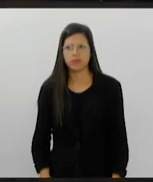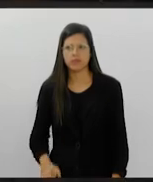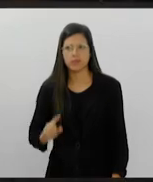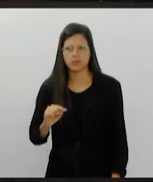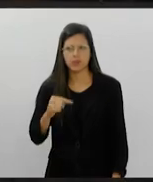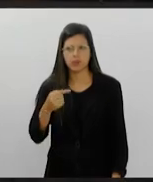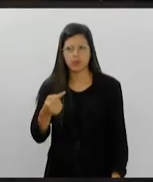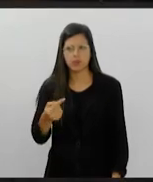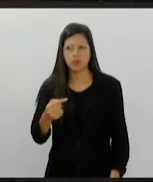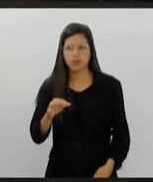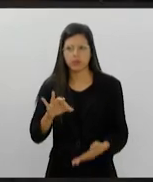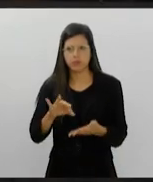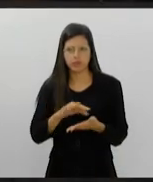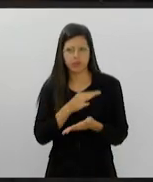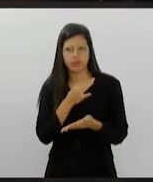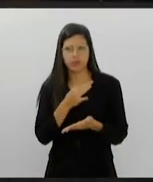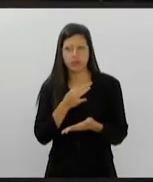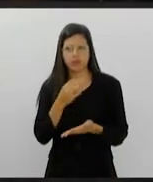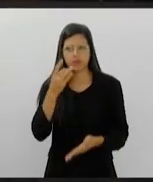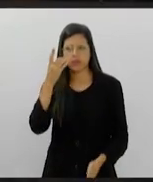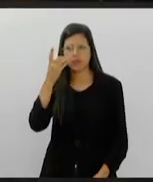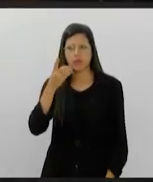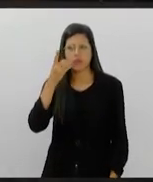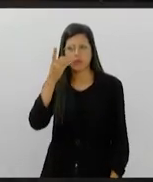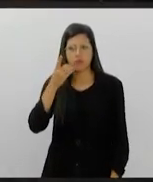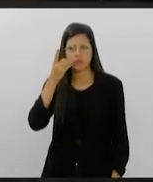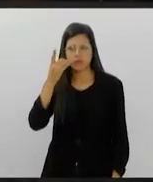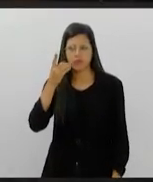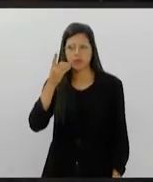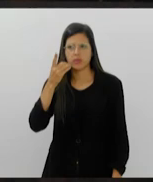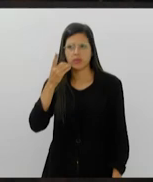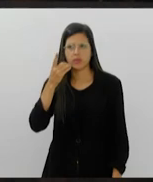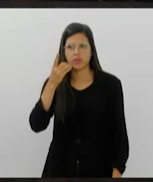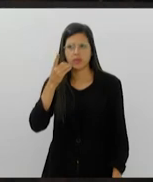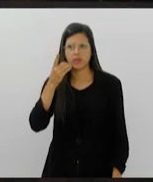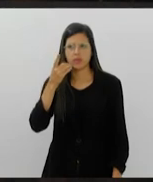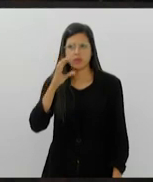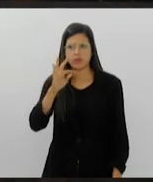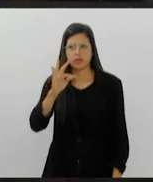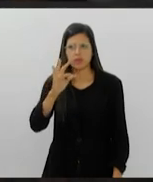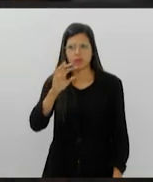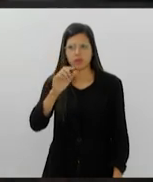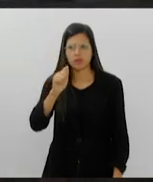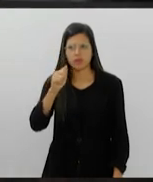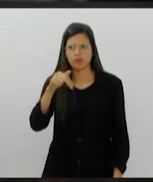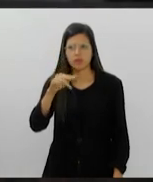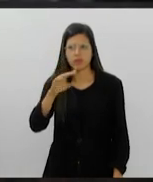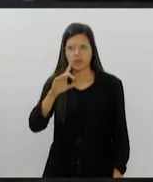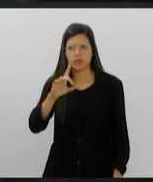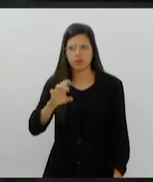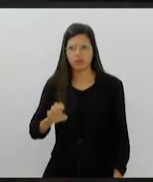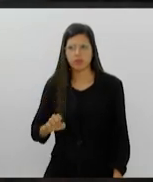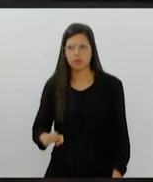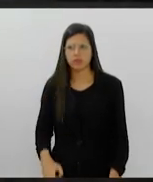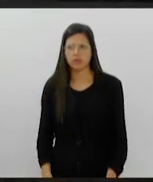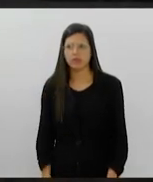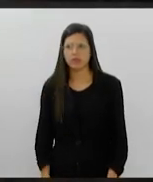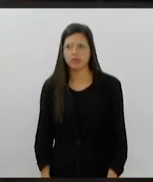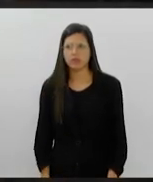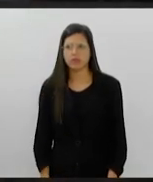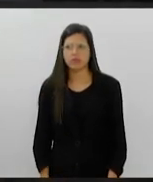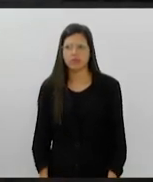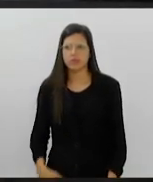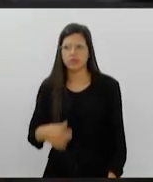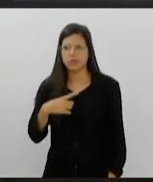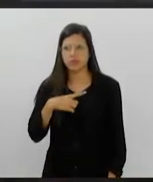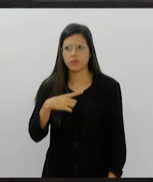Próximo orador inscrito é o nobre deputado, ainda deputado, Tandy Vieira, que dispõe